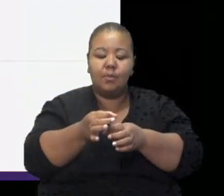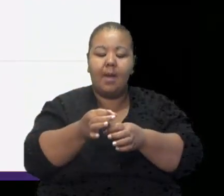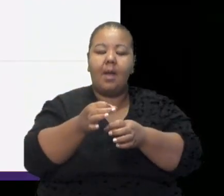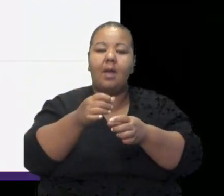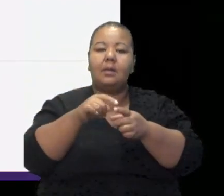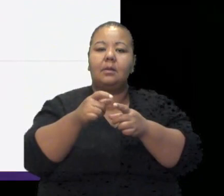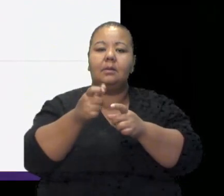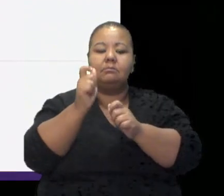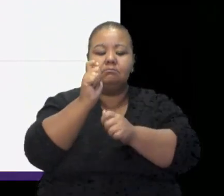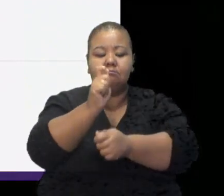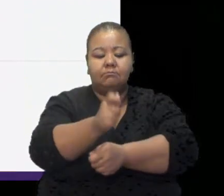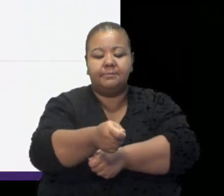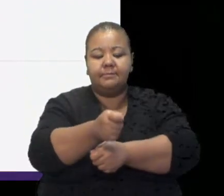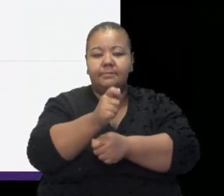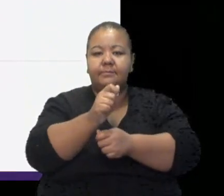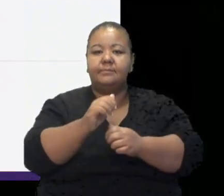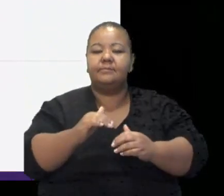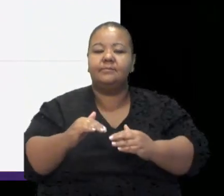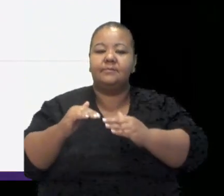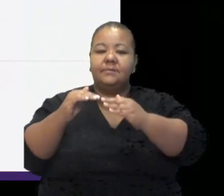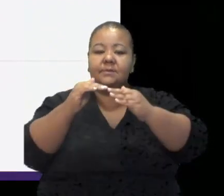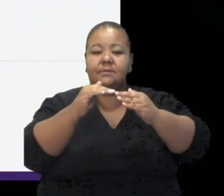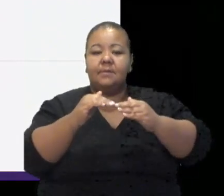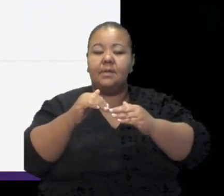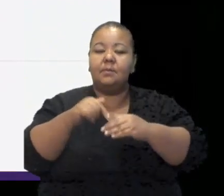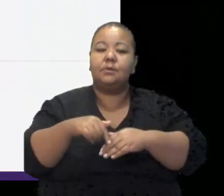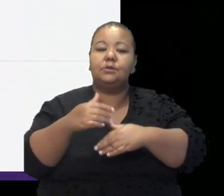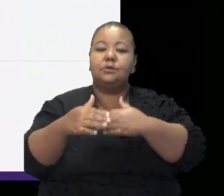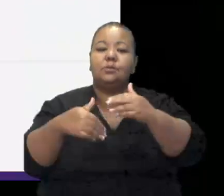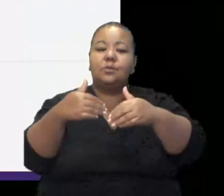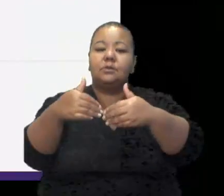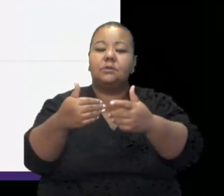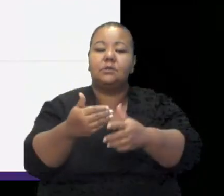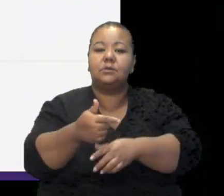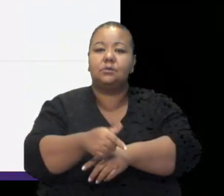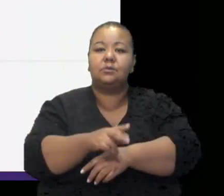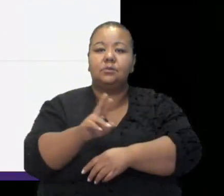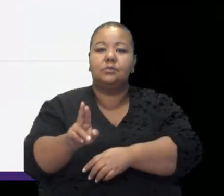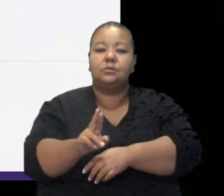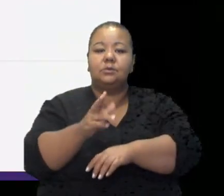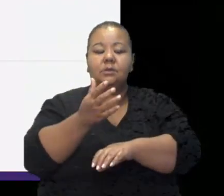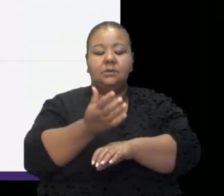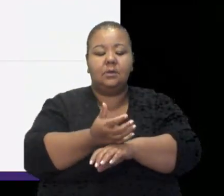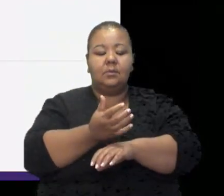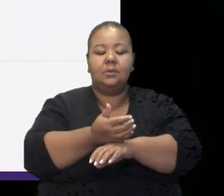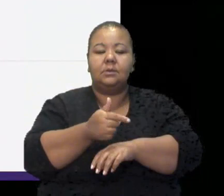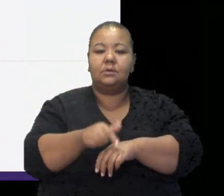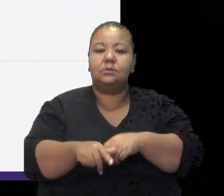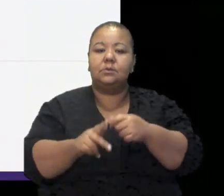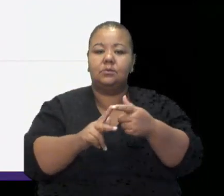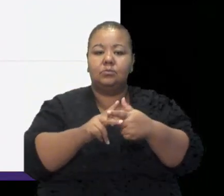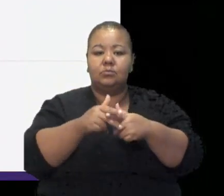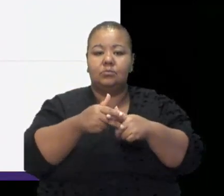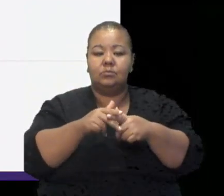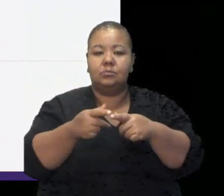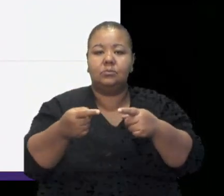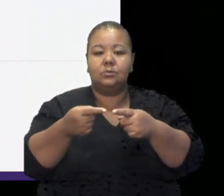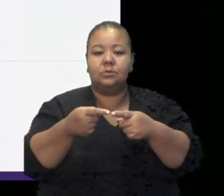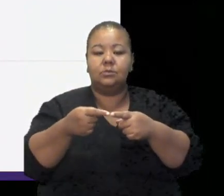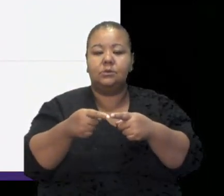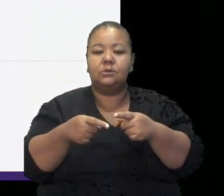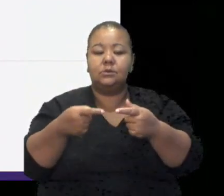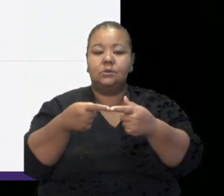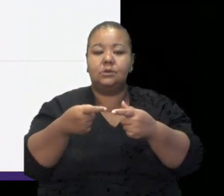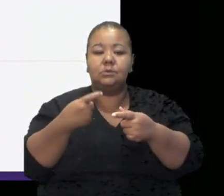sucessivamente, parâmetros de processo. Então, utilizar o material e ferramental apropriado para o tipo de